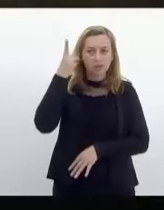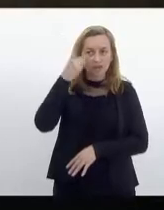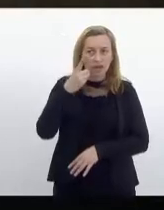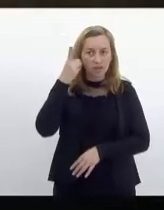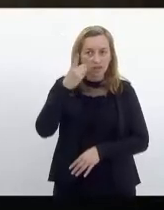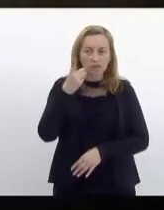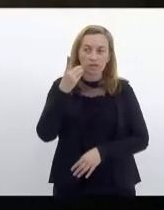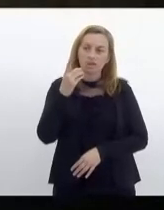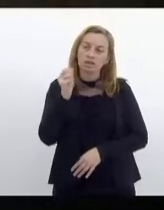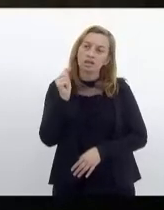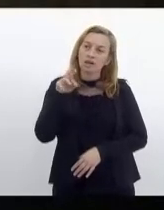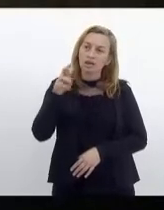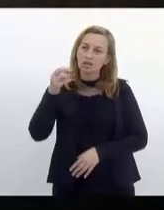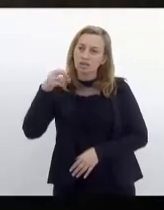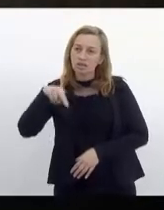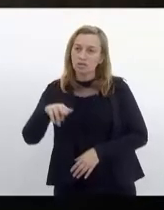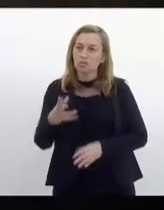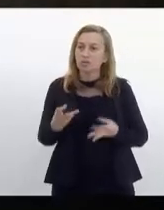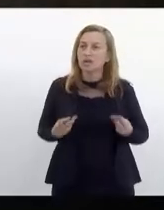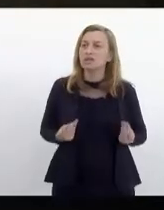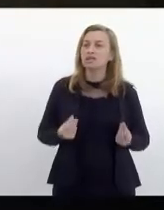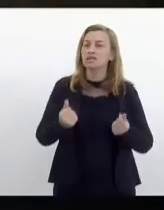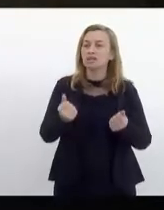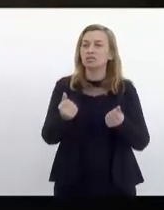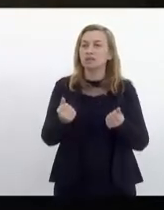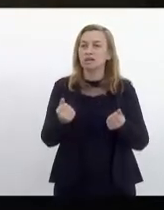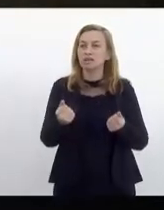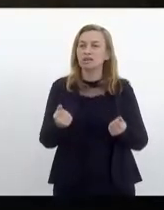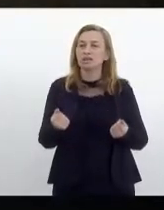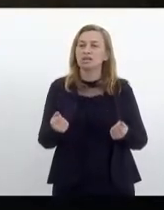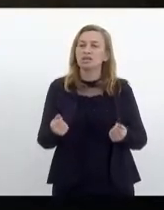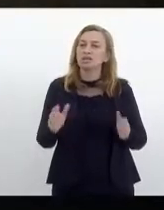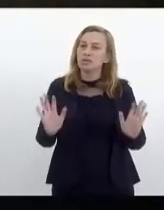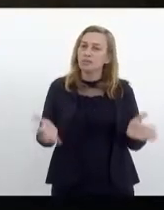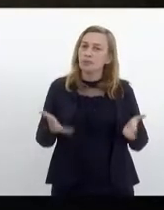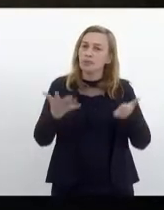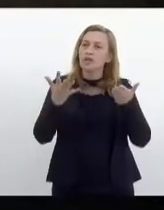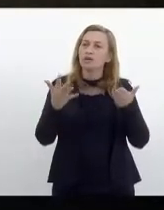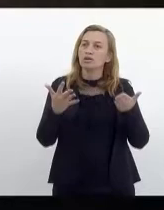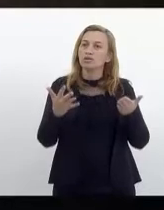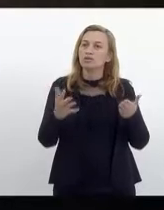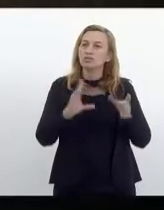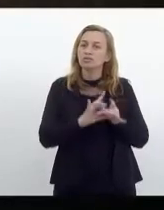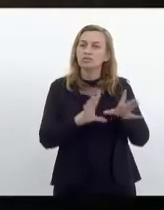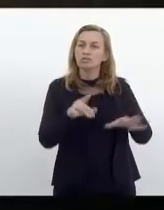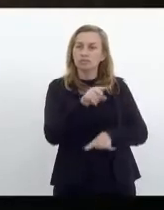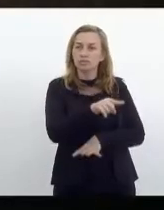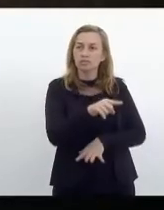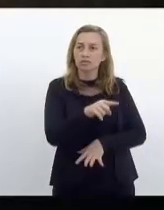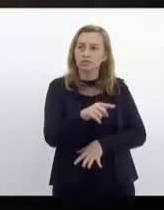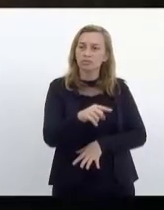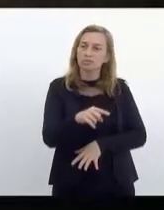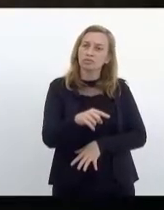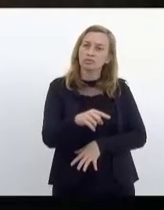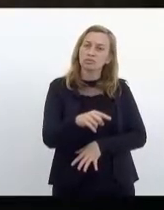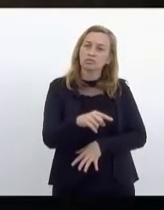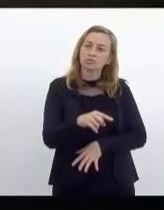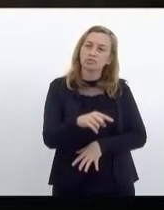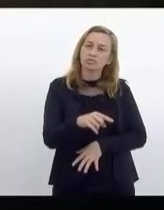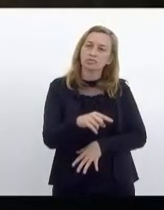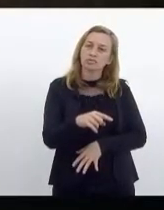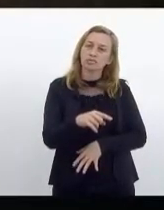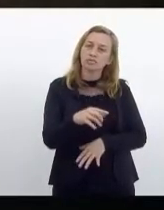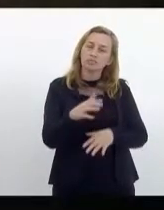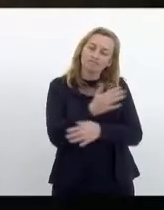Anderson Moraes pela sensibilidade de promover essa iniciativa e deixar aqui o meu